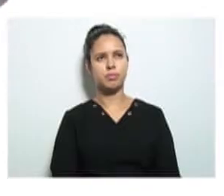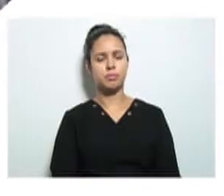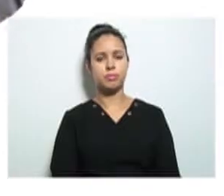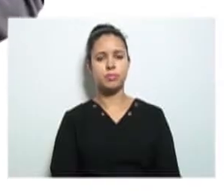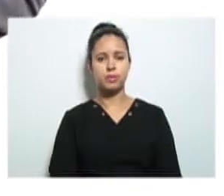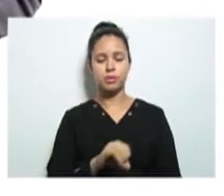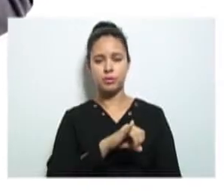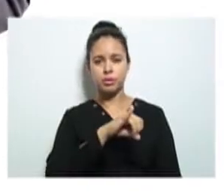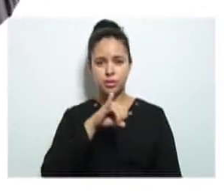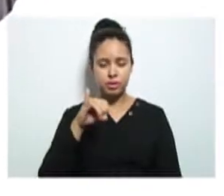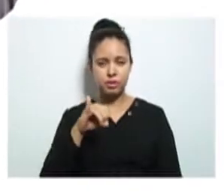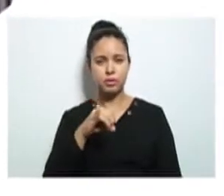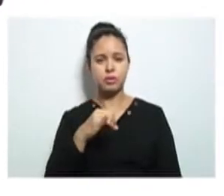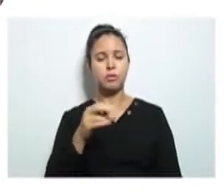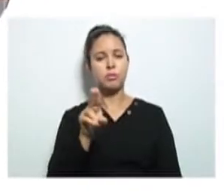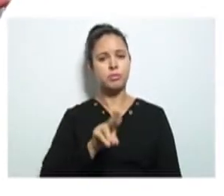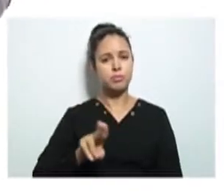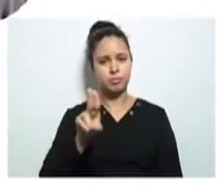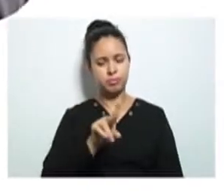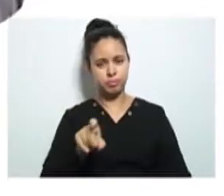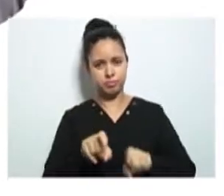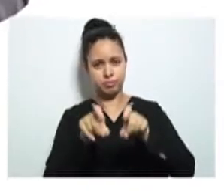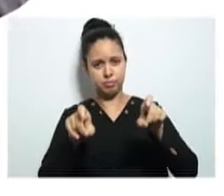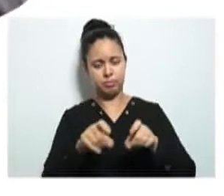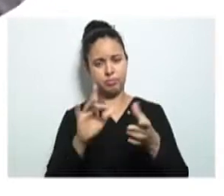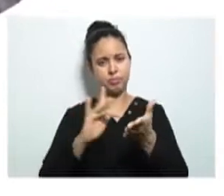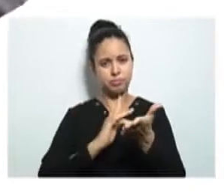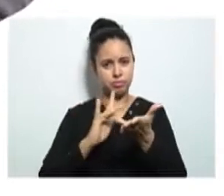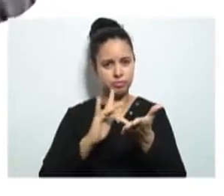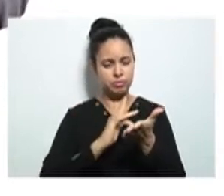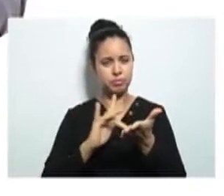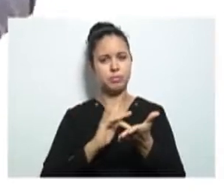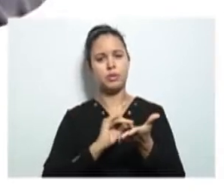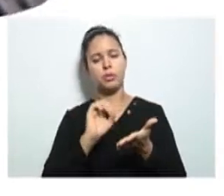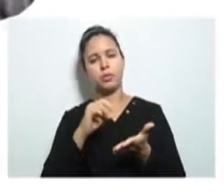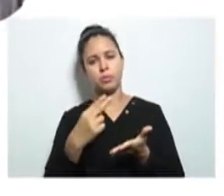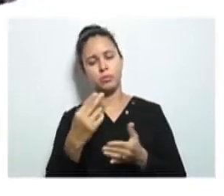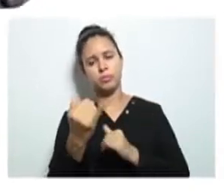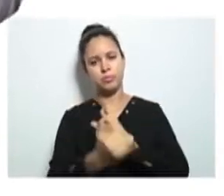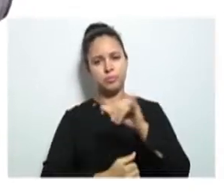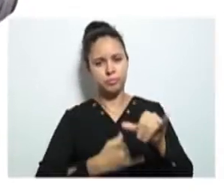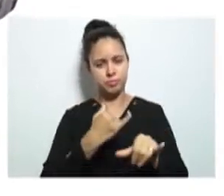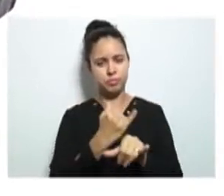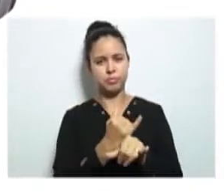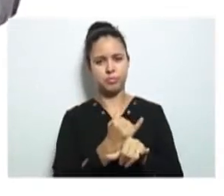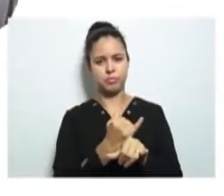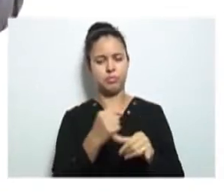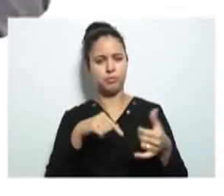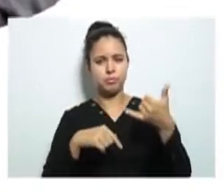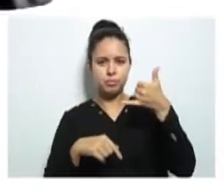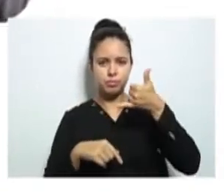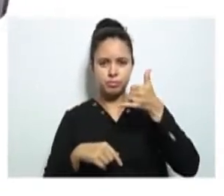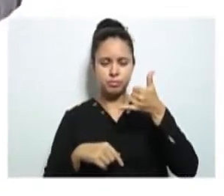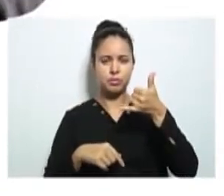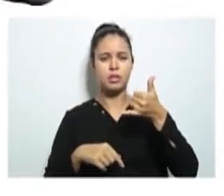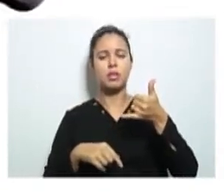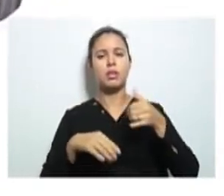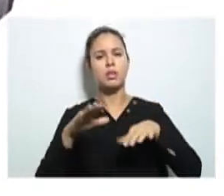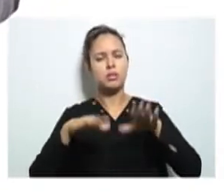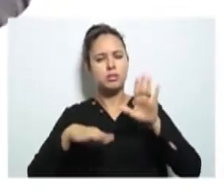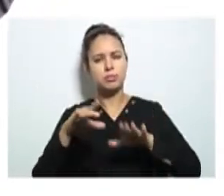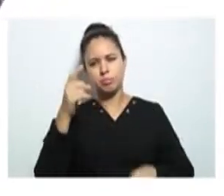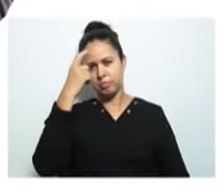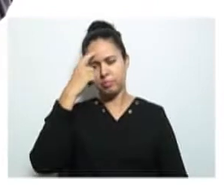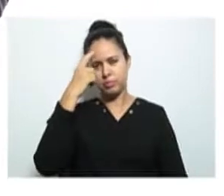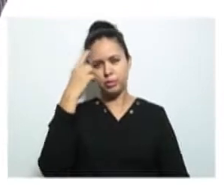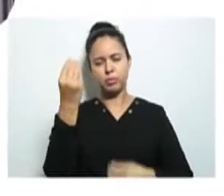Olá! Quando utilizamos nossos computadores, tablets ou até mesmo quando acessamos a internet pelo celular, talvez nem imaginemos o quanto